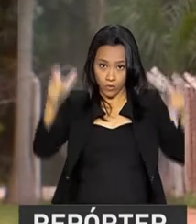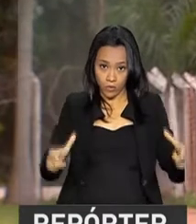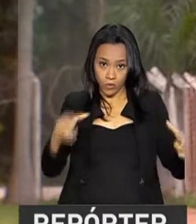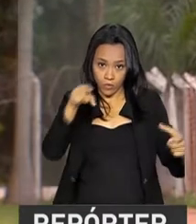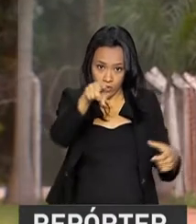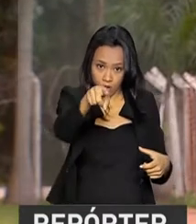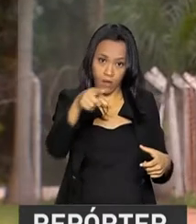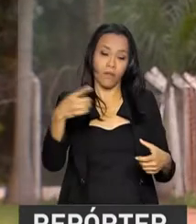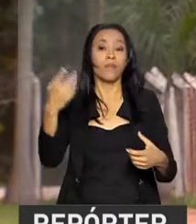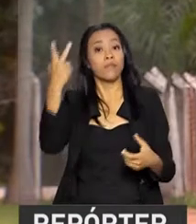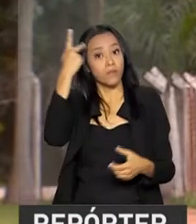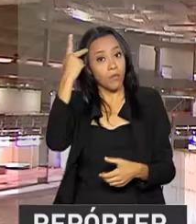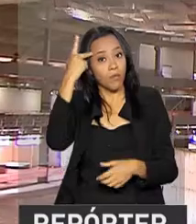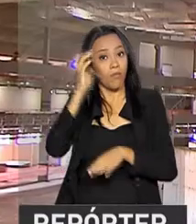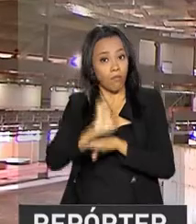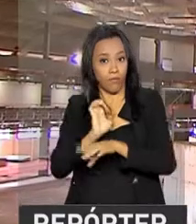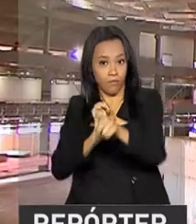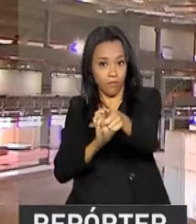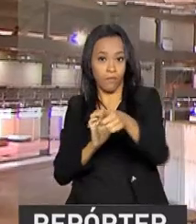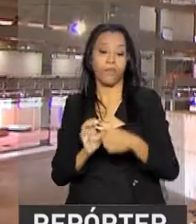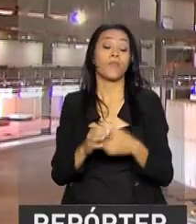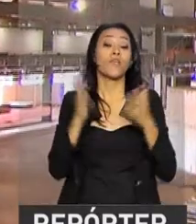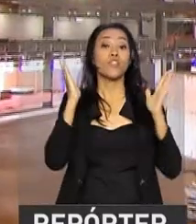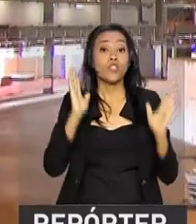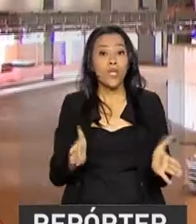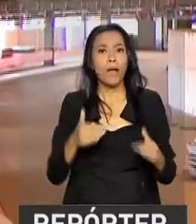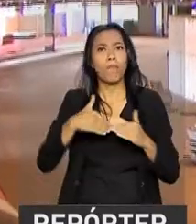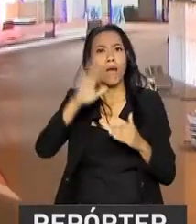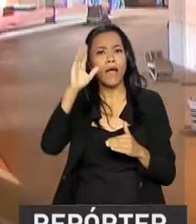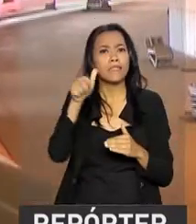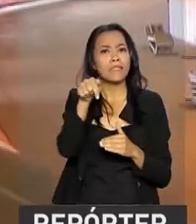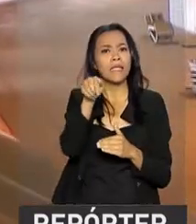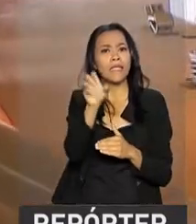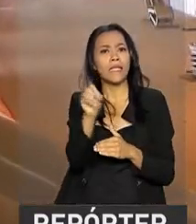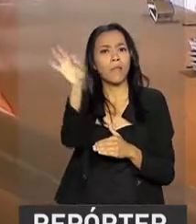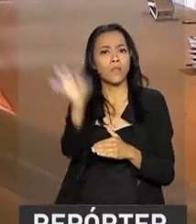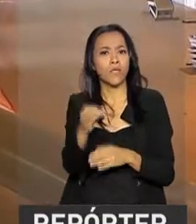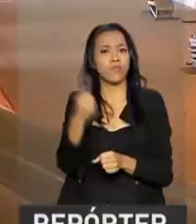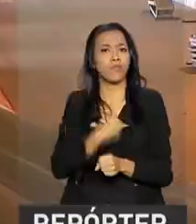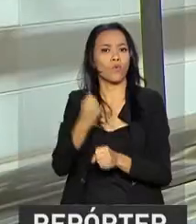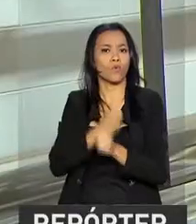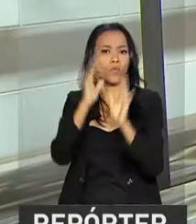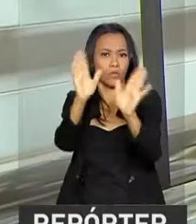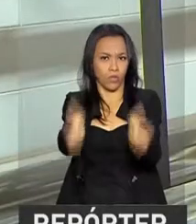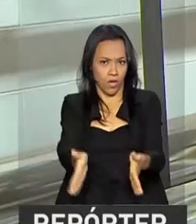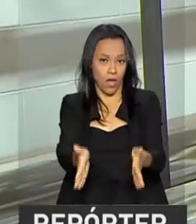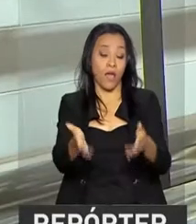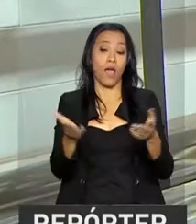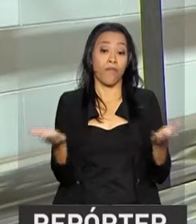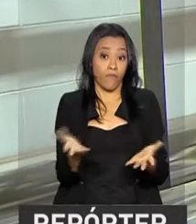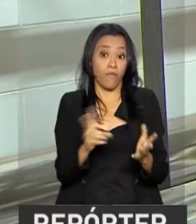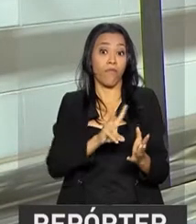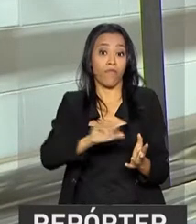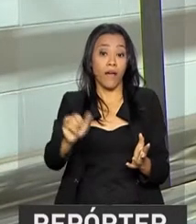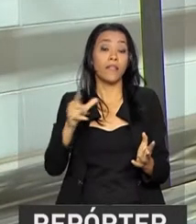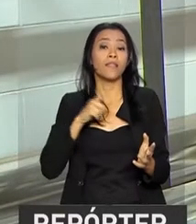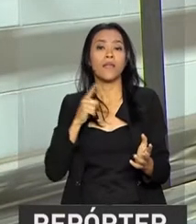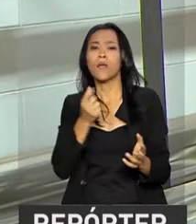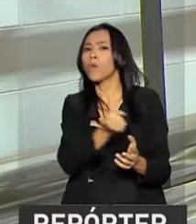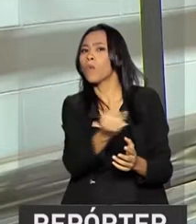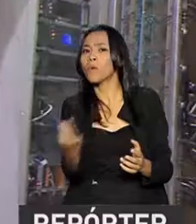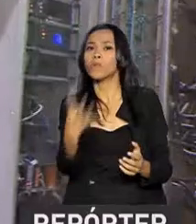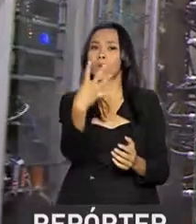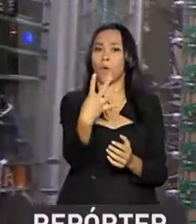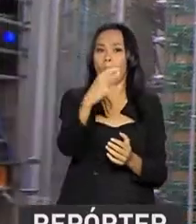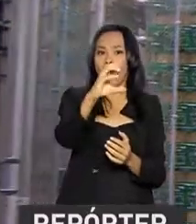em Campinas, São Paulo. O edifício já está com mais de 70% de conclusão e vai poder comportar 40 linhas de